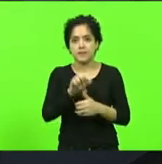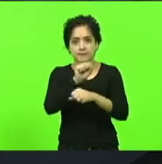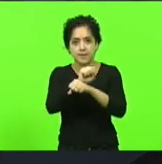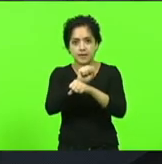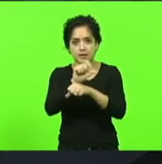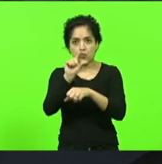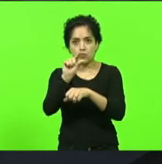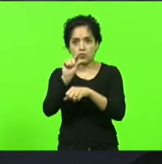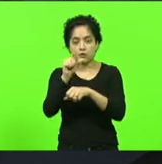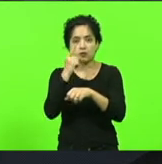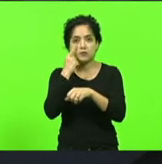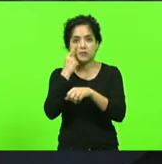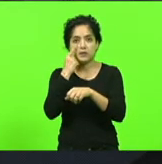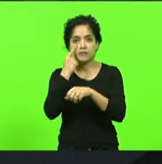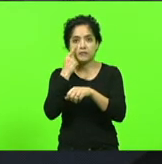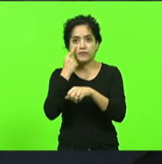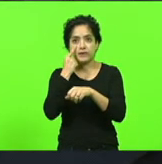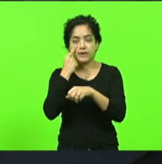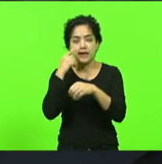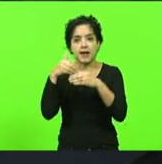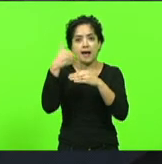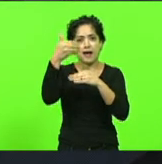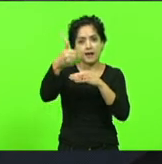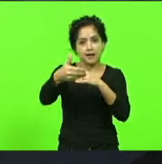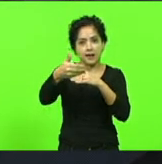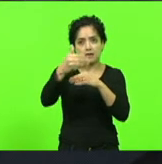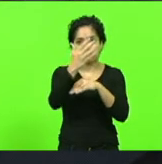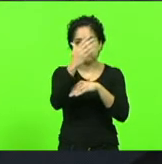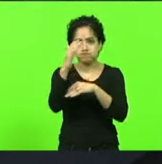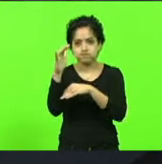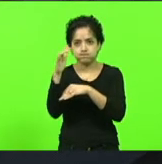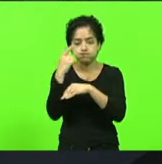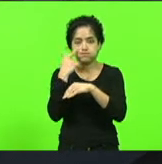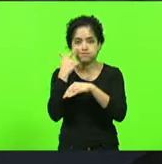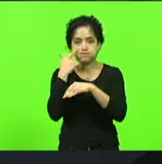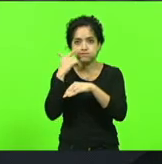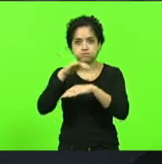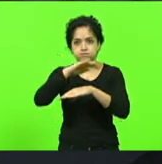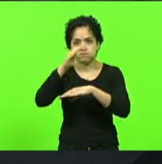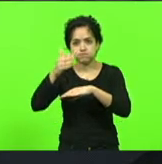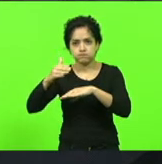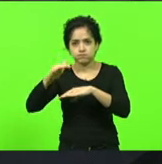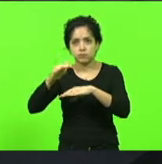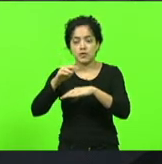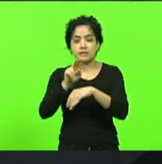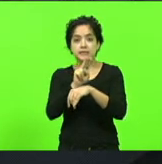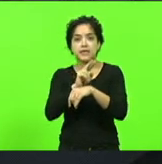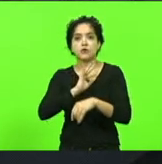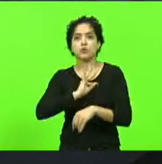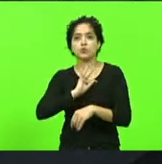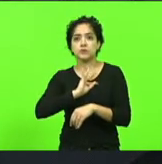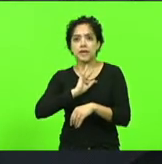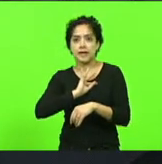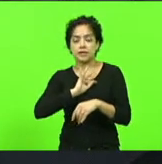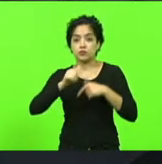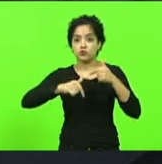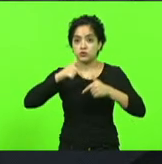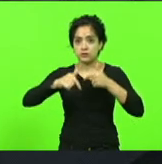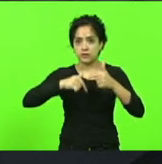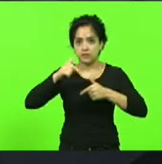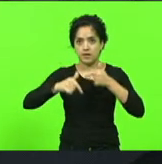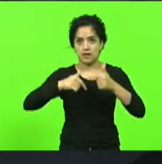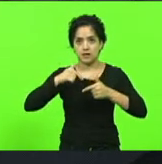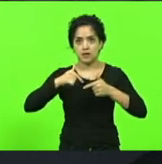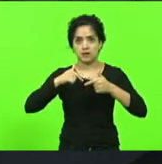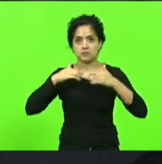pouquinho? Ali atrás daquela moita que vocês estão vendo ali, tem um supervisor, um técnico de segurança de trabalho infartado. Ele